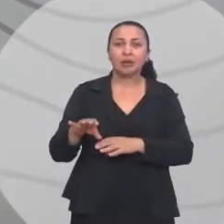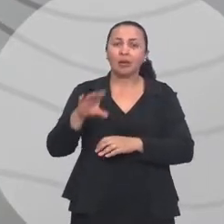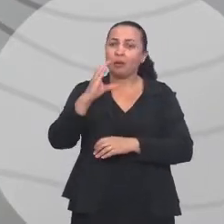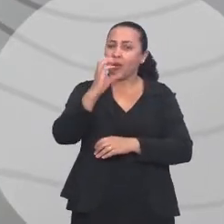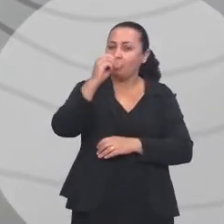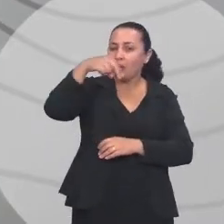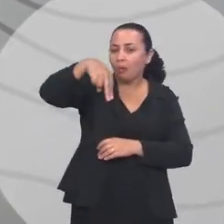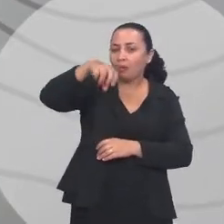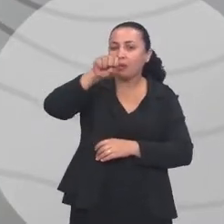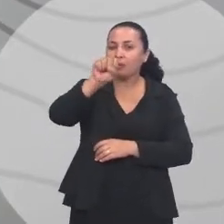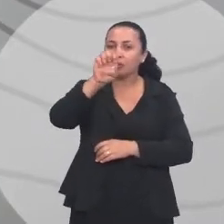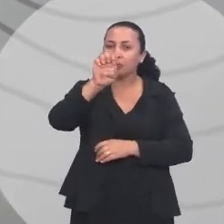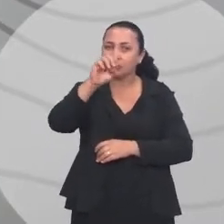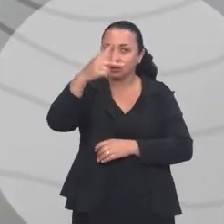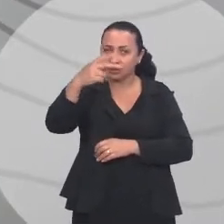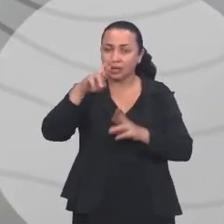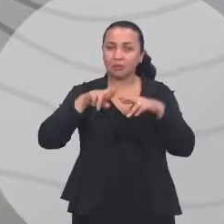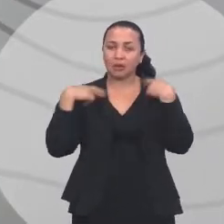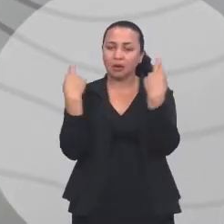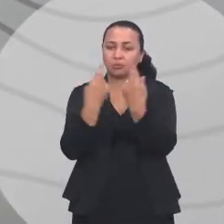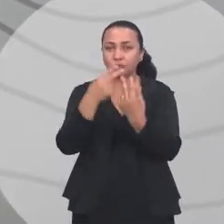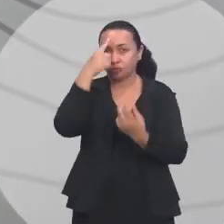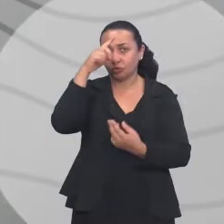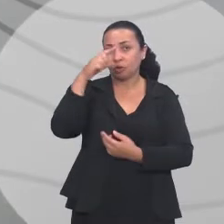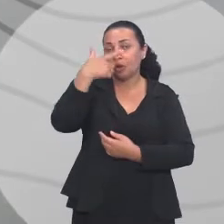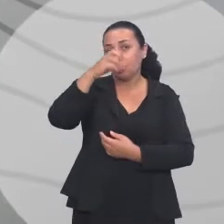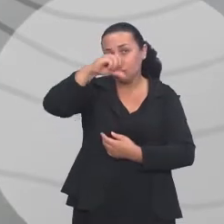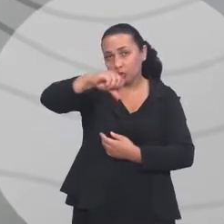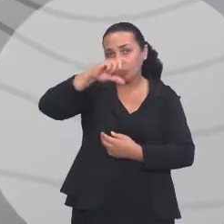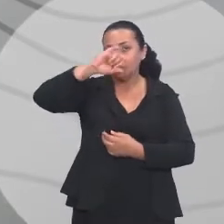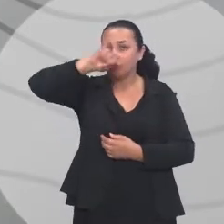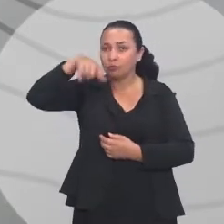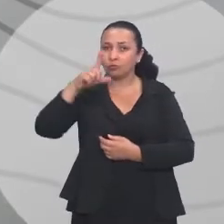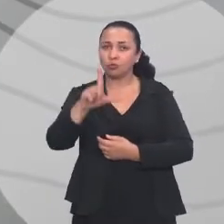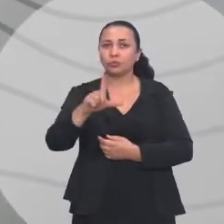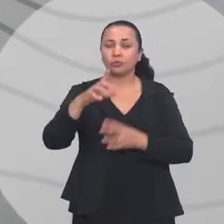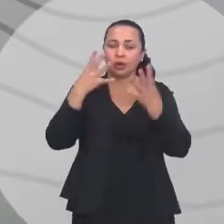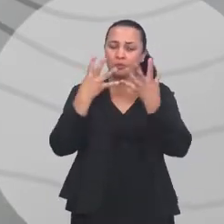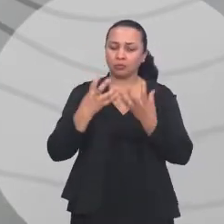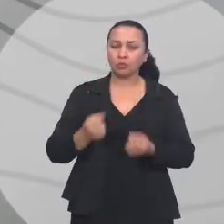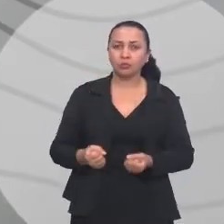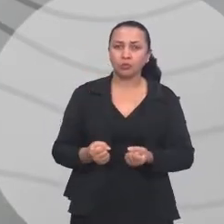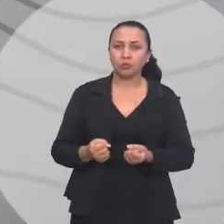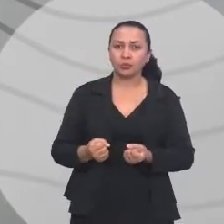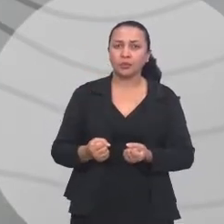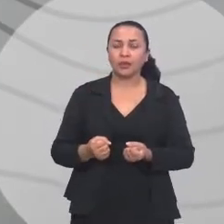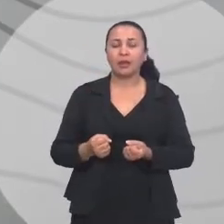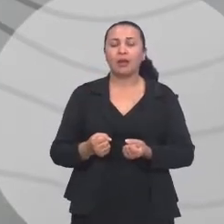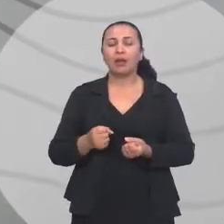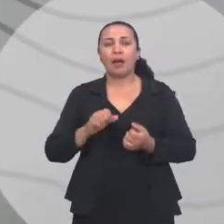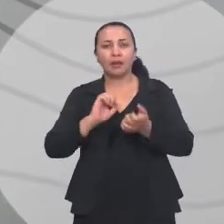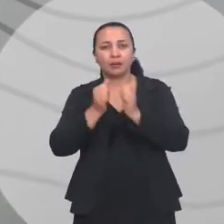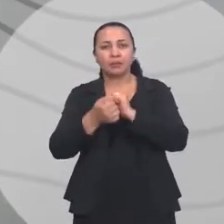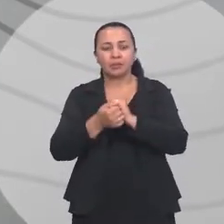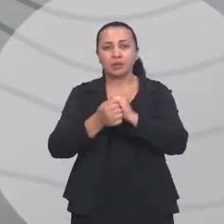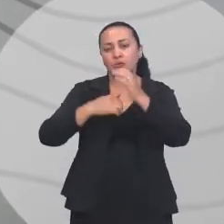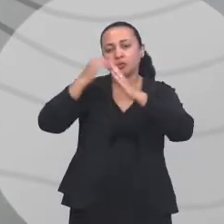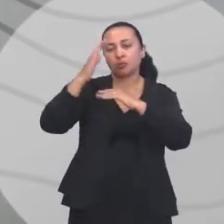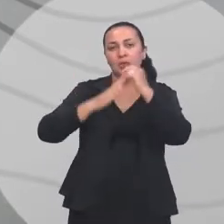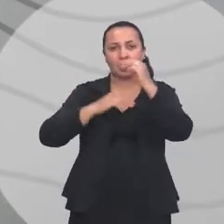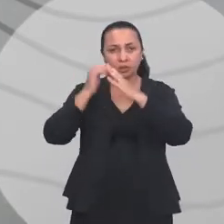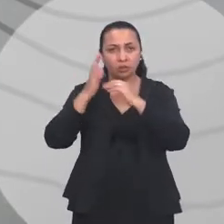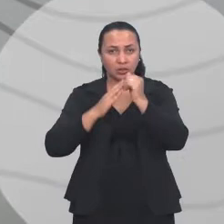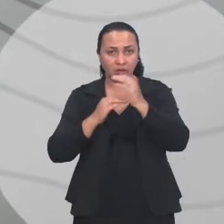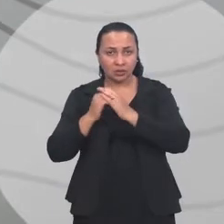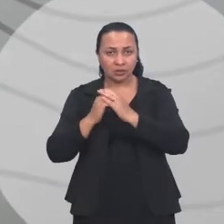consep que se reuniram dia nove de julho e nessa reunião com cep aprovou a adoção de